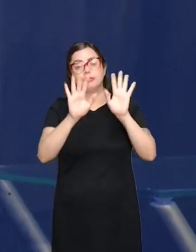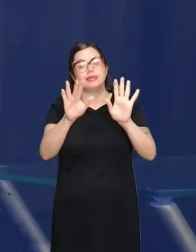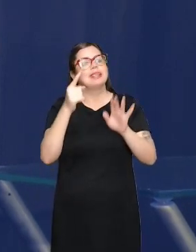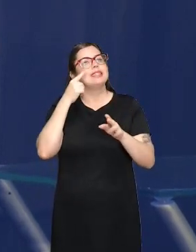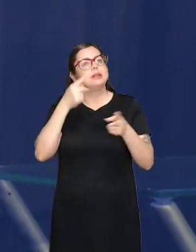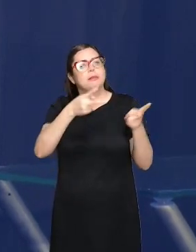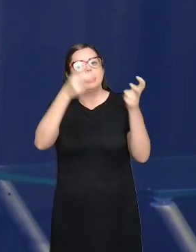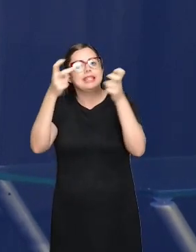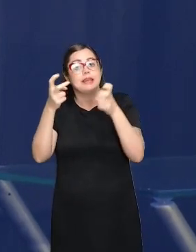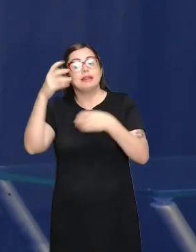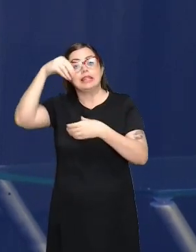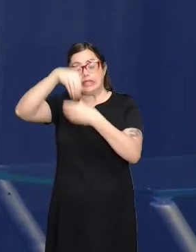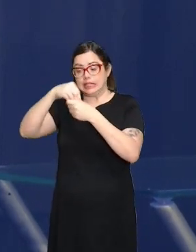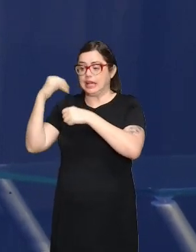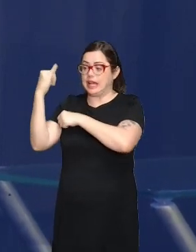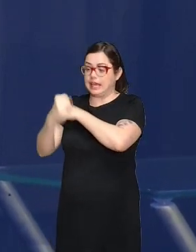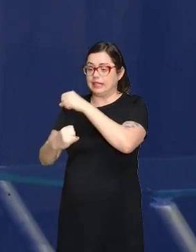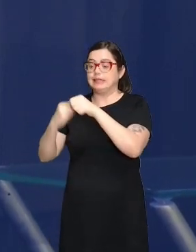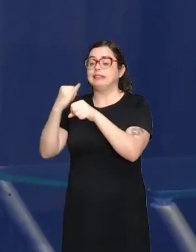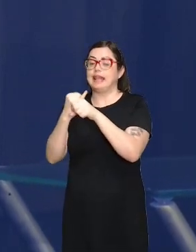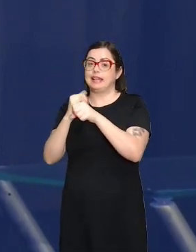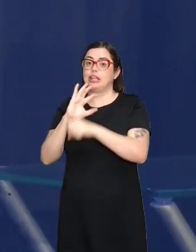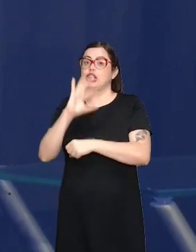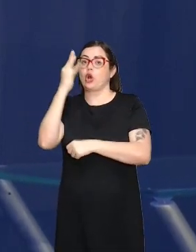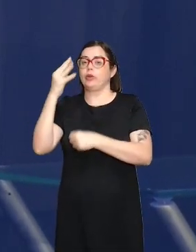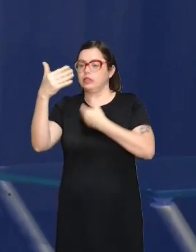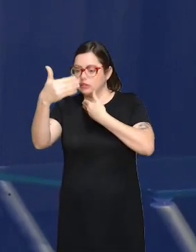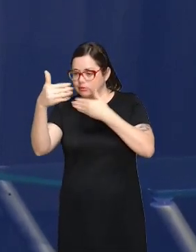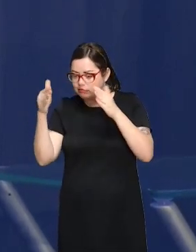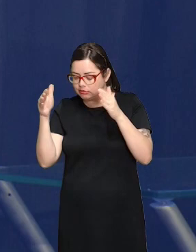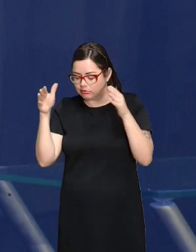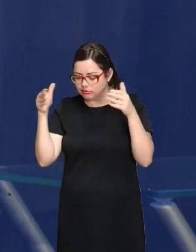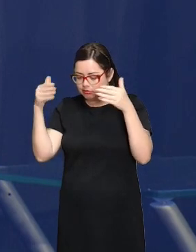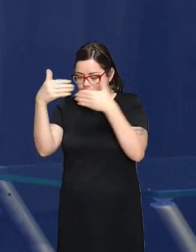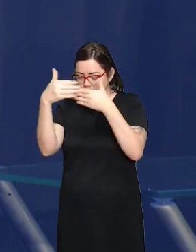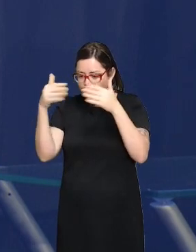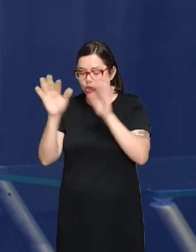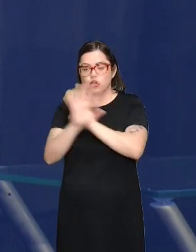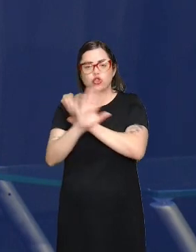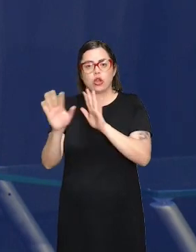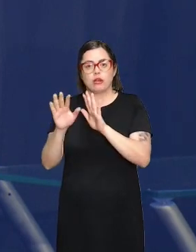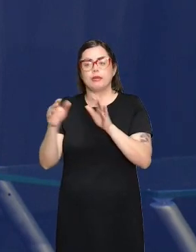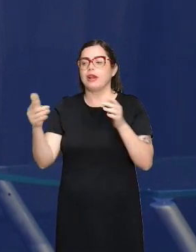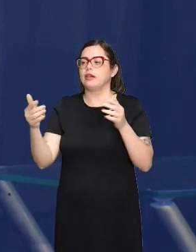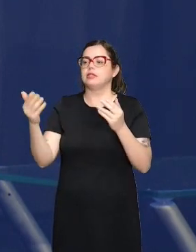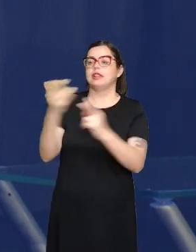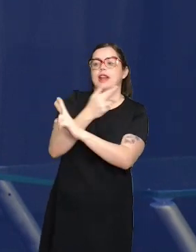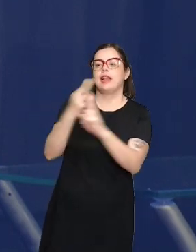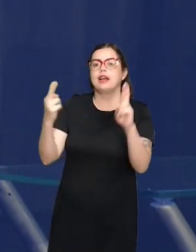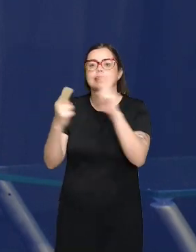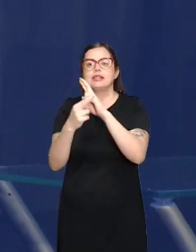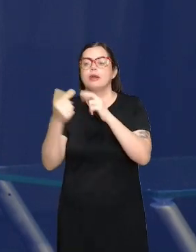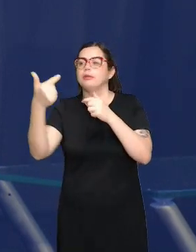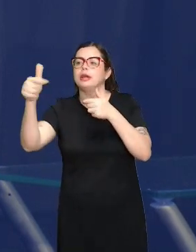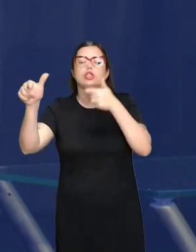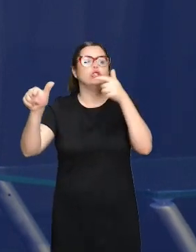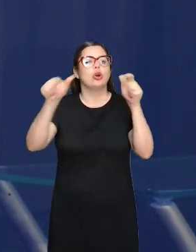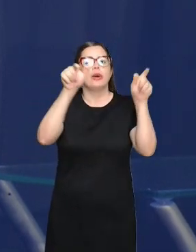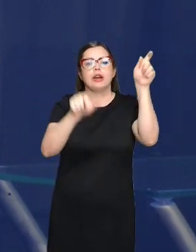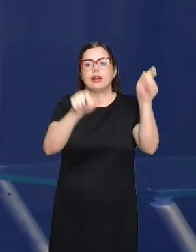nossas bolhas, mas a gente convive, inclusive, com quem é diferente. A gente vai precisar voltar a